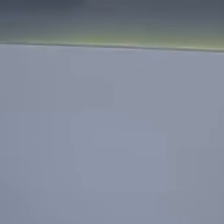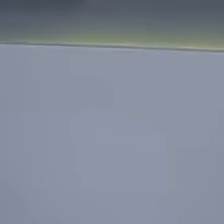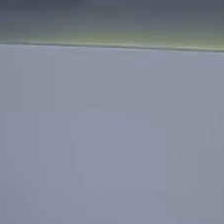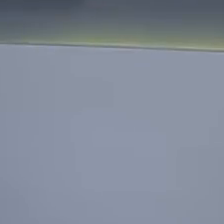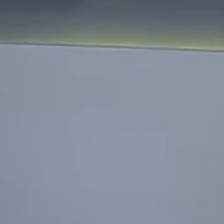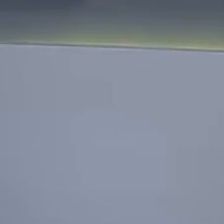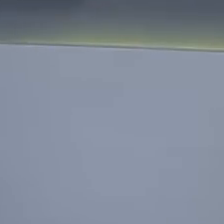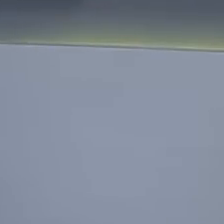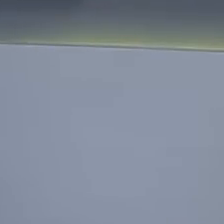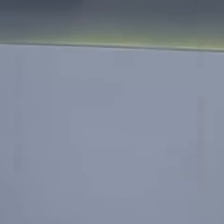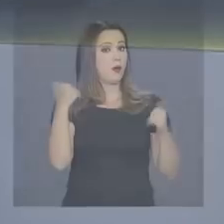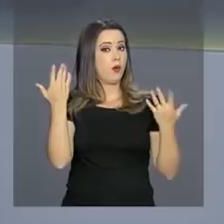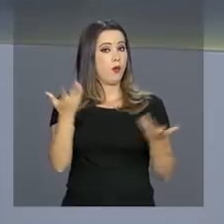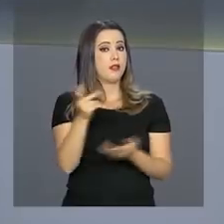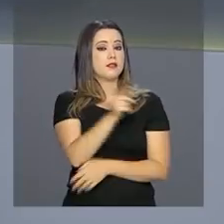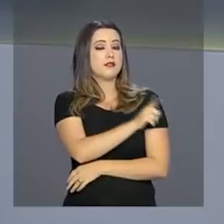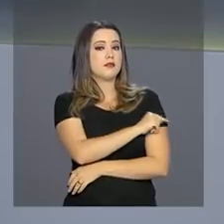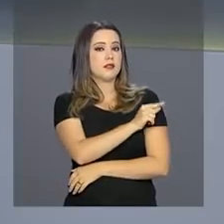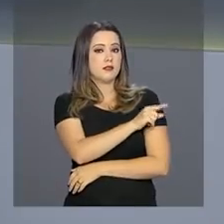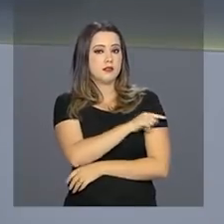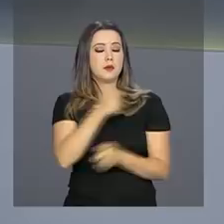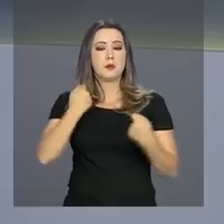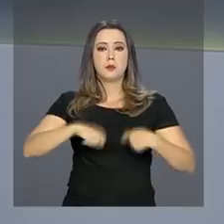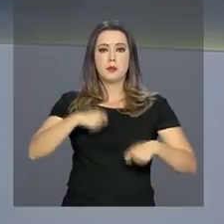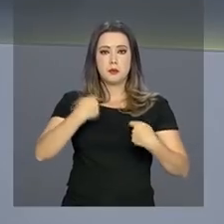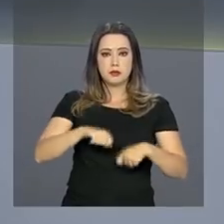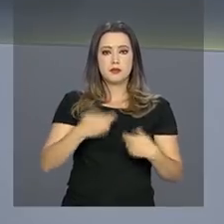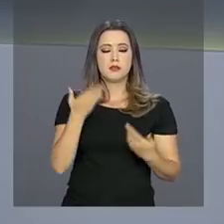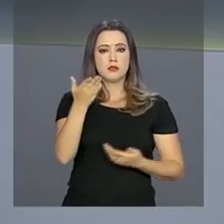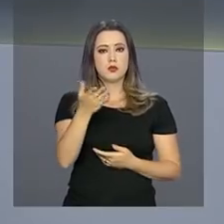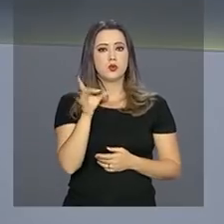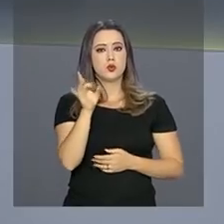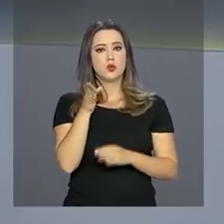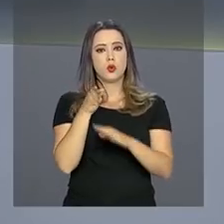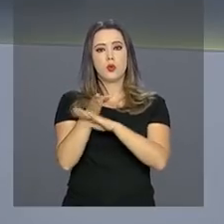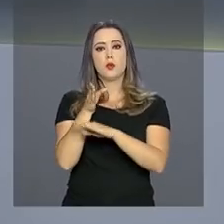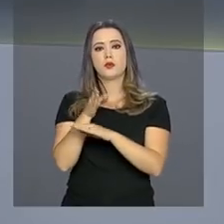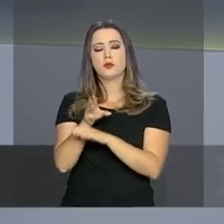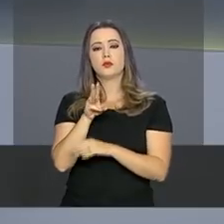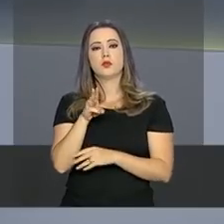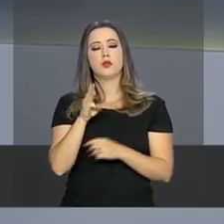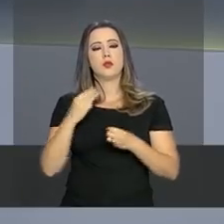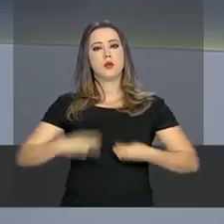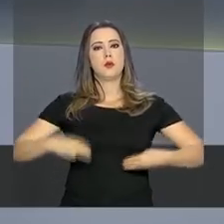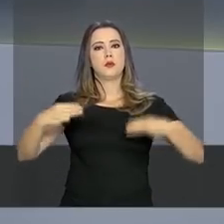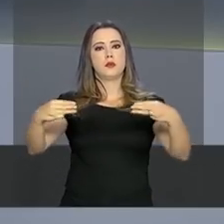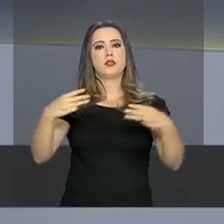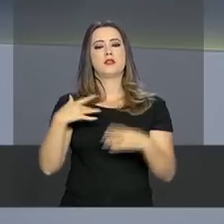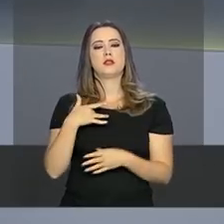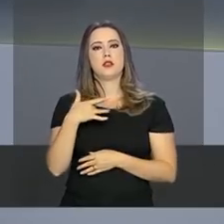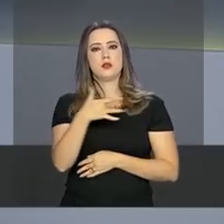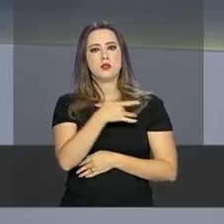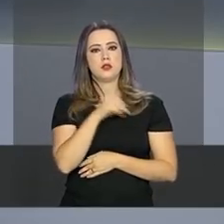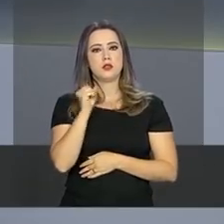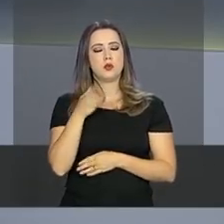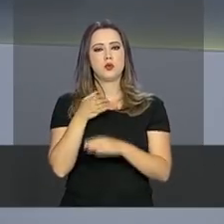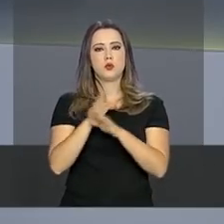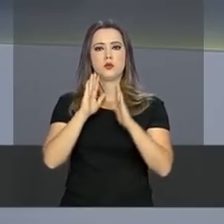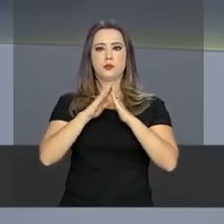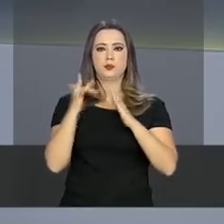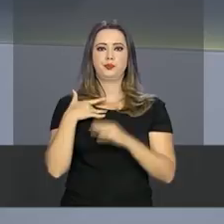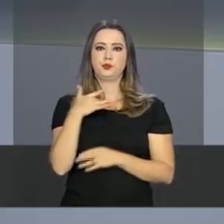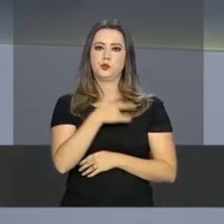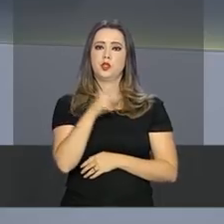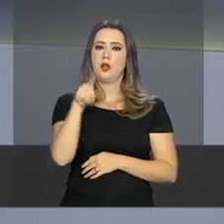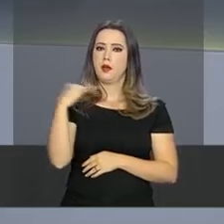E para saber quais e quando as vacinas devem ser tomadas, basta acessar o site do Ministério ou ir até um posto de saúde.